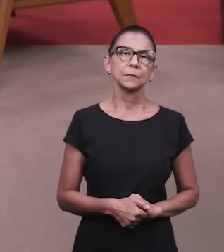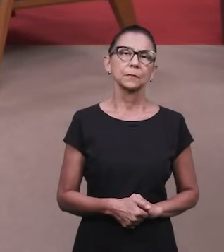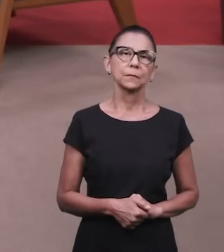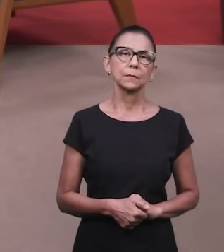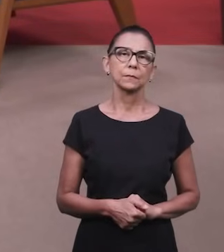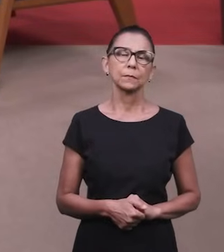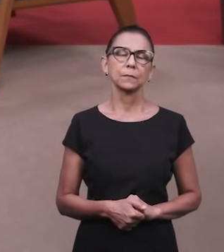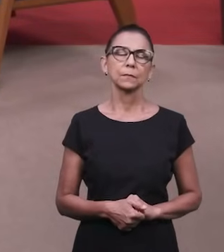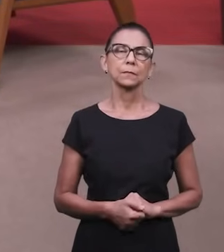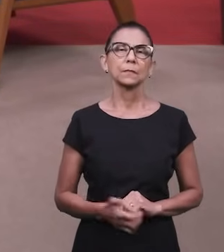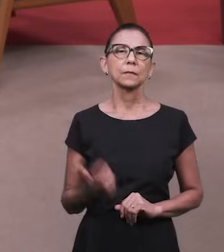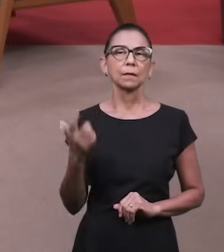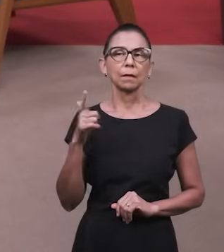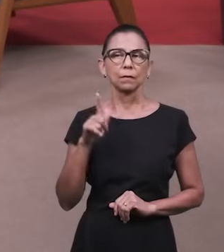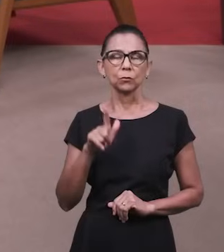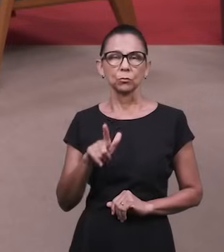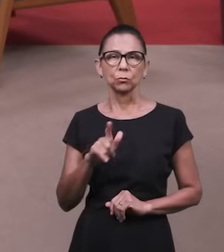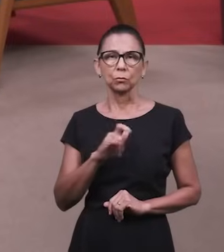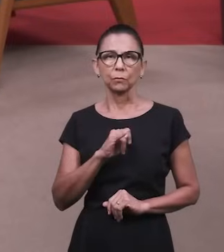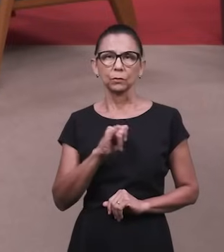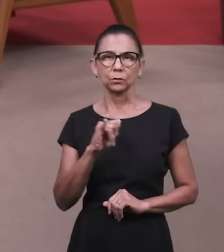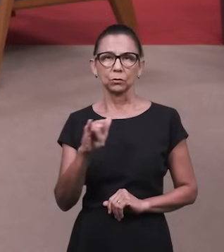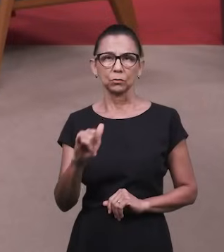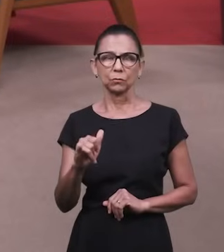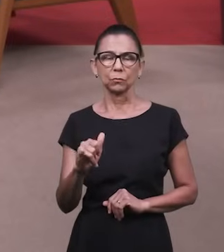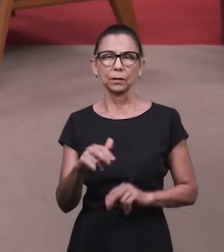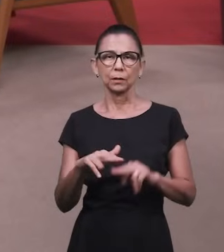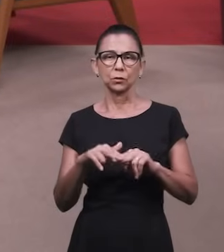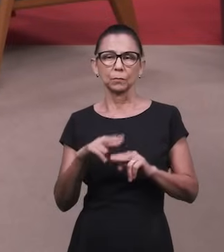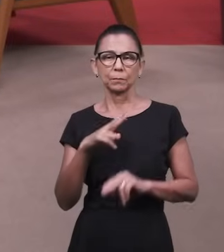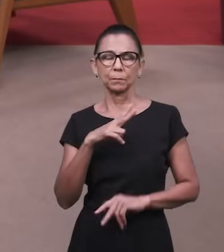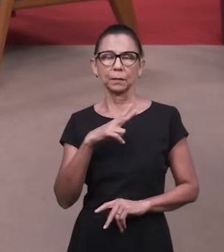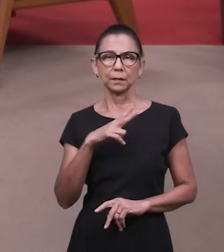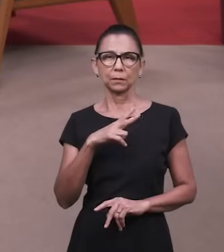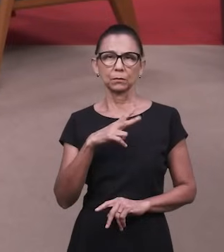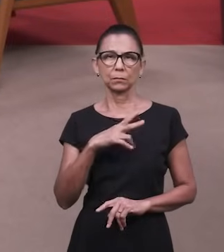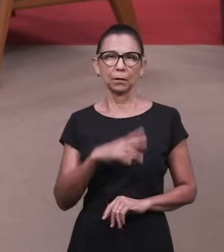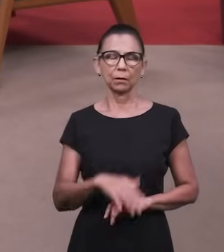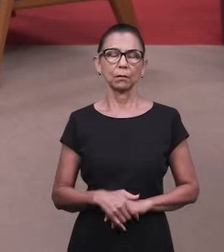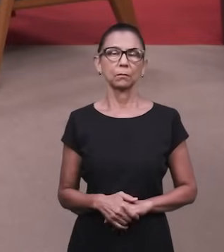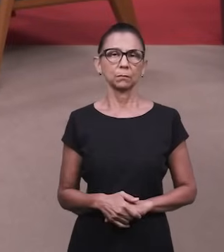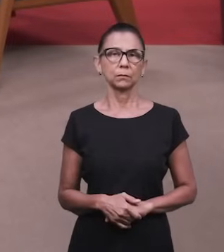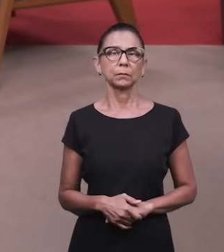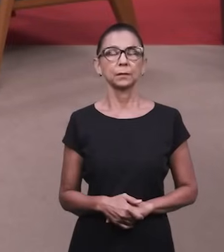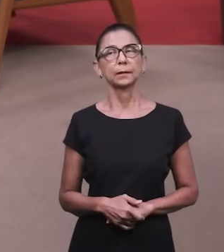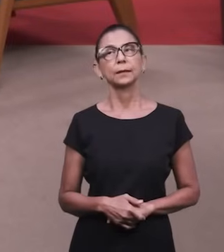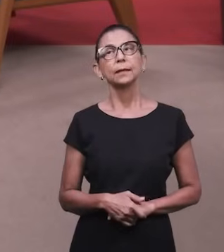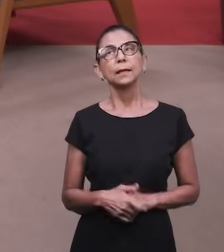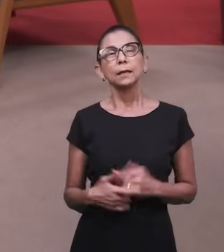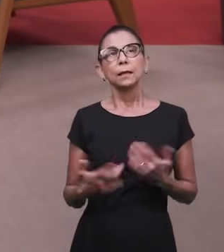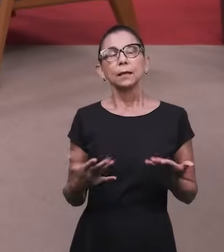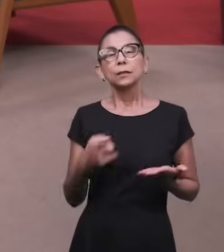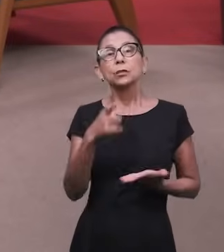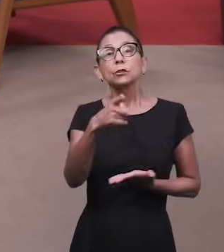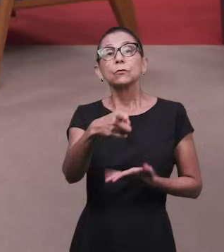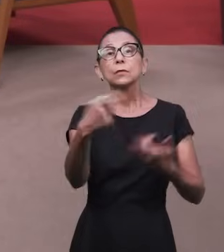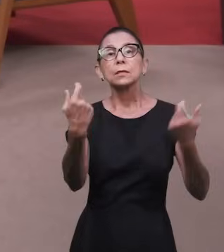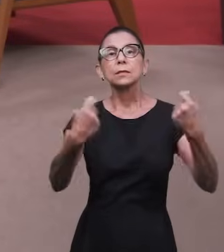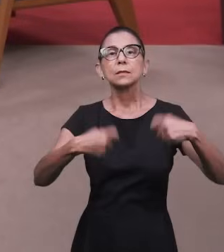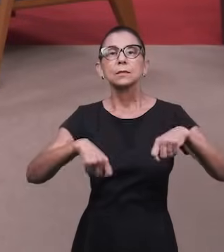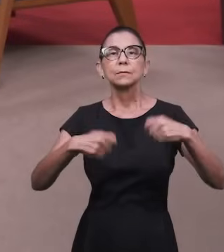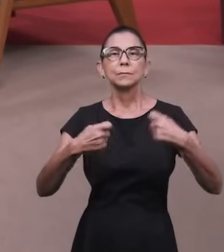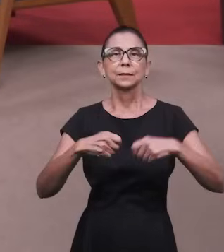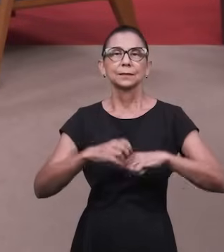maneira pessoal, no singular, né, o que você precisa. Isso é importante, né,